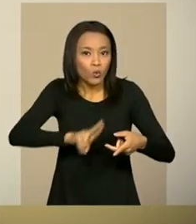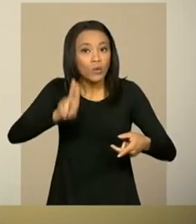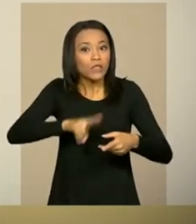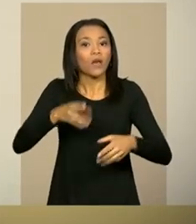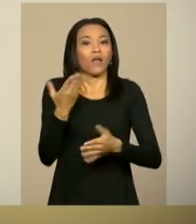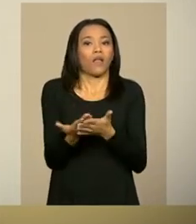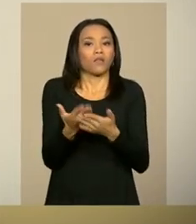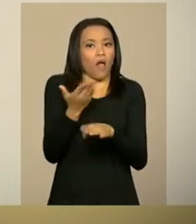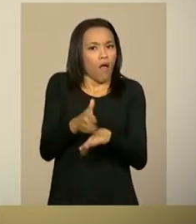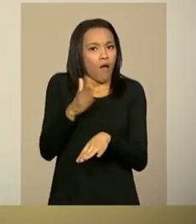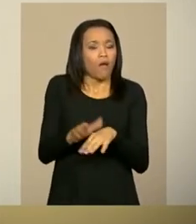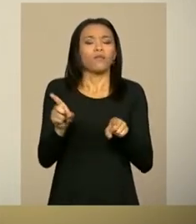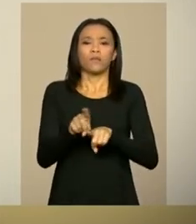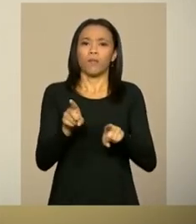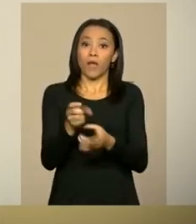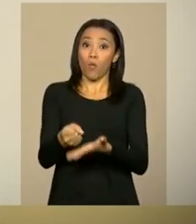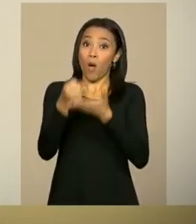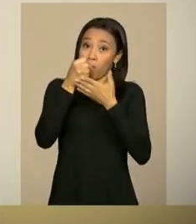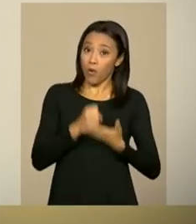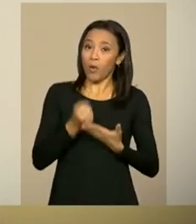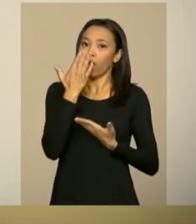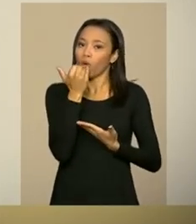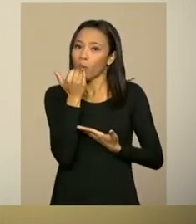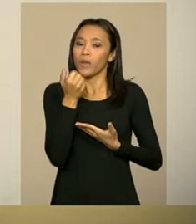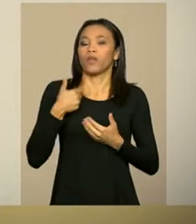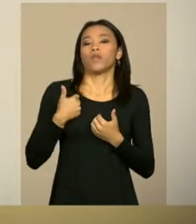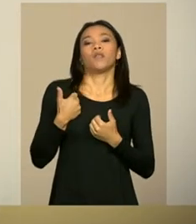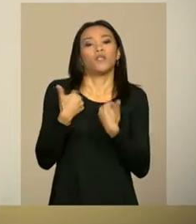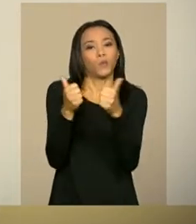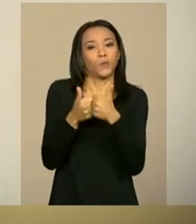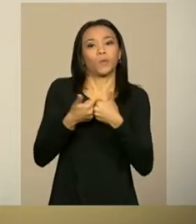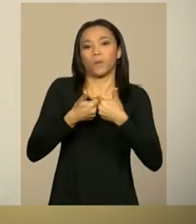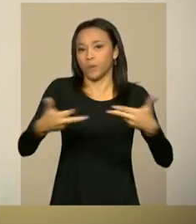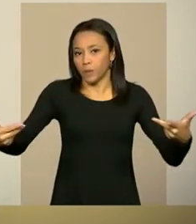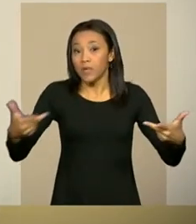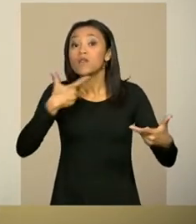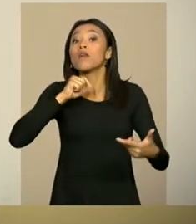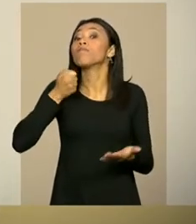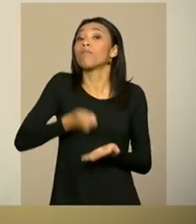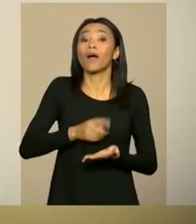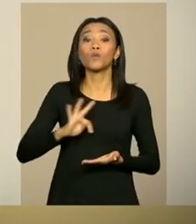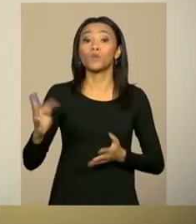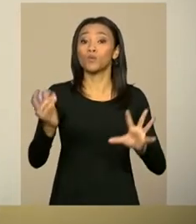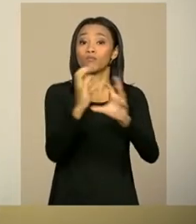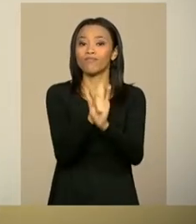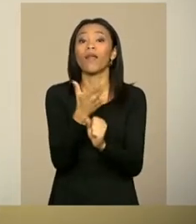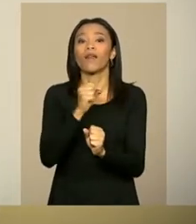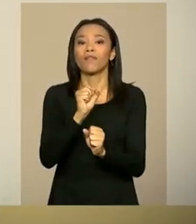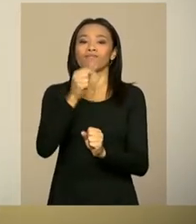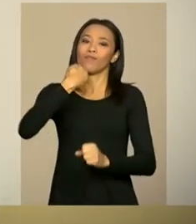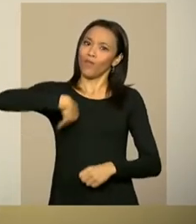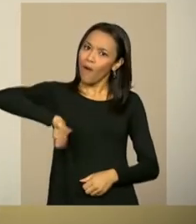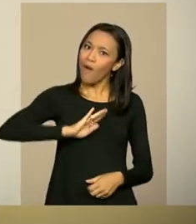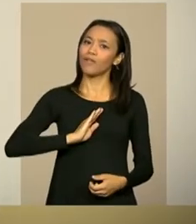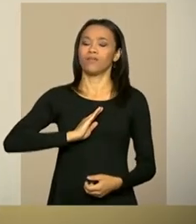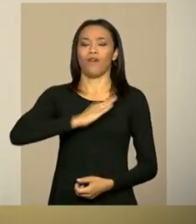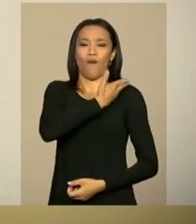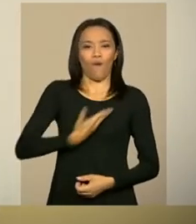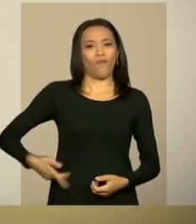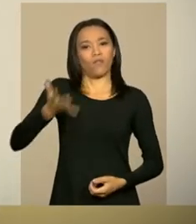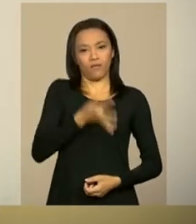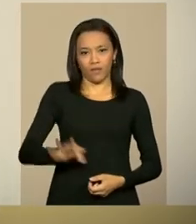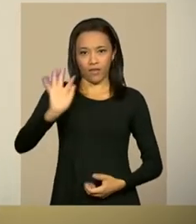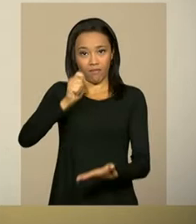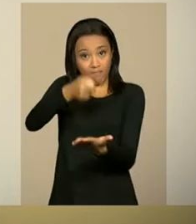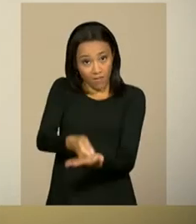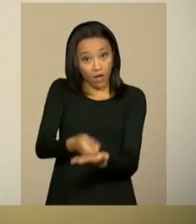práticas e até para alimentação e o transporte e quem paga todo esse curso Luciano somos nós o governo federal